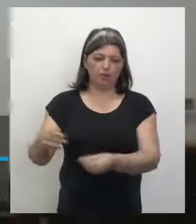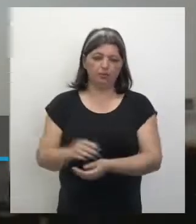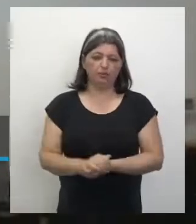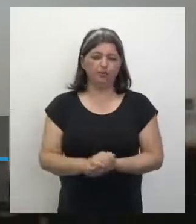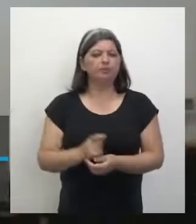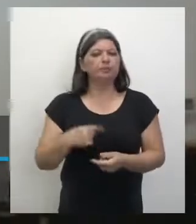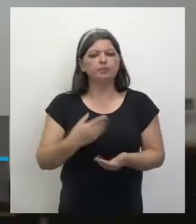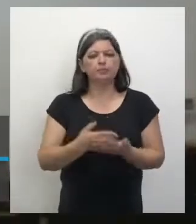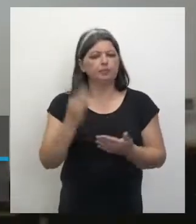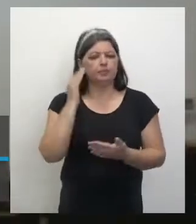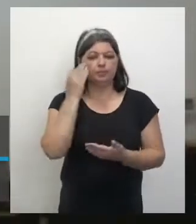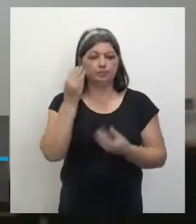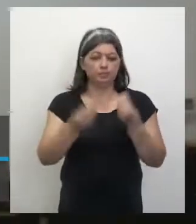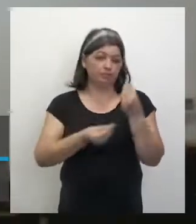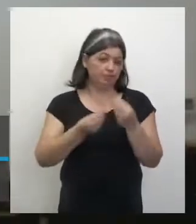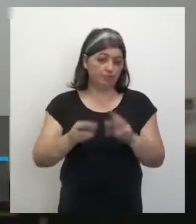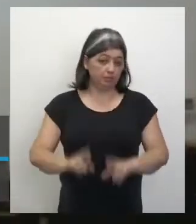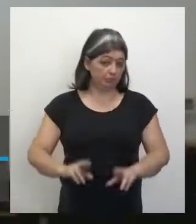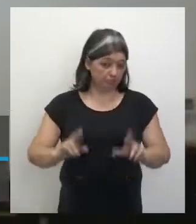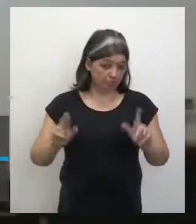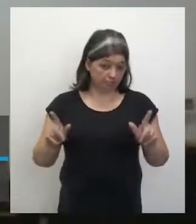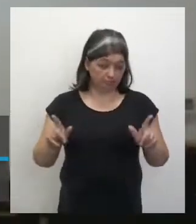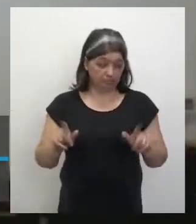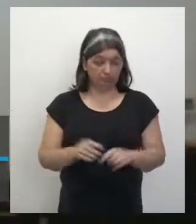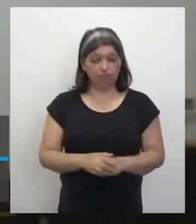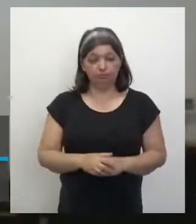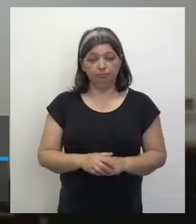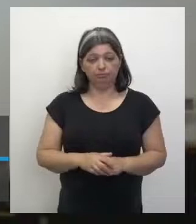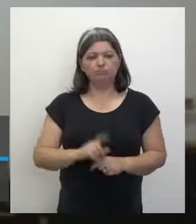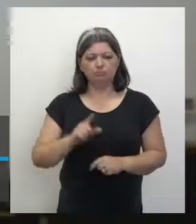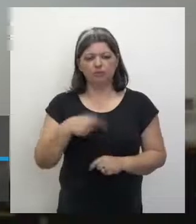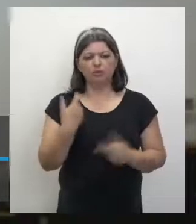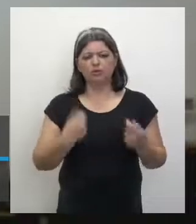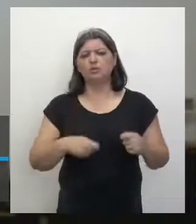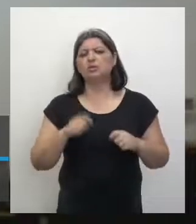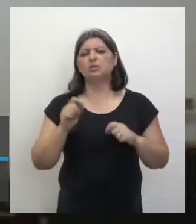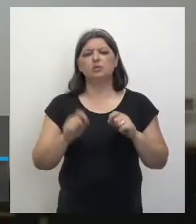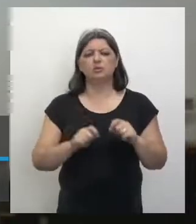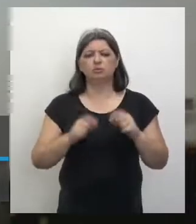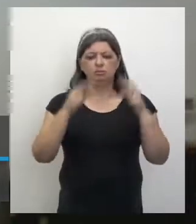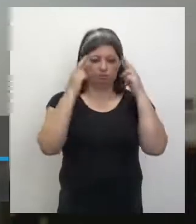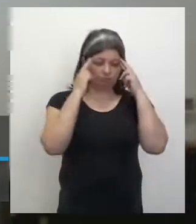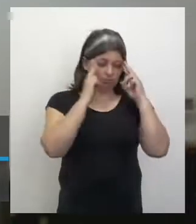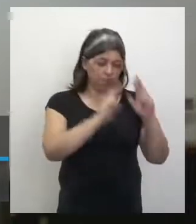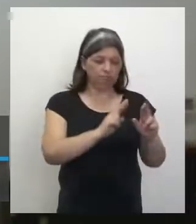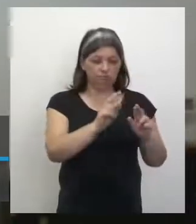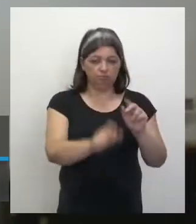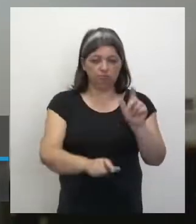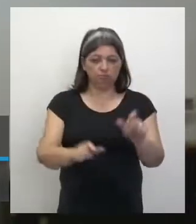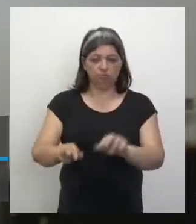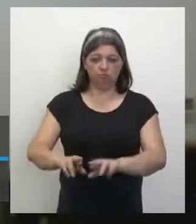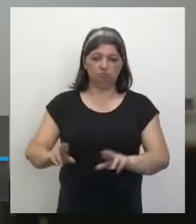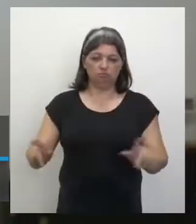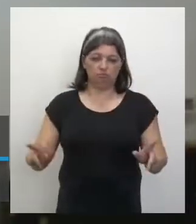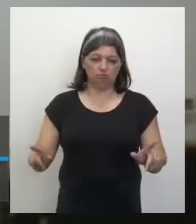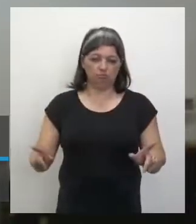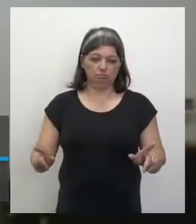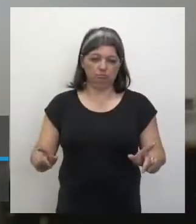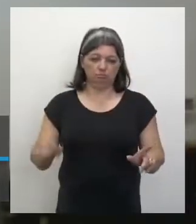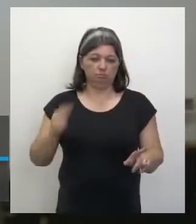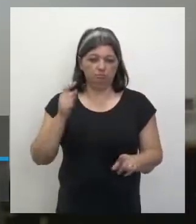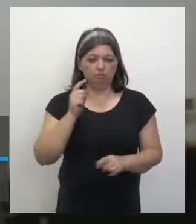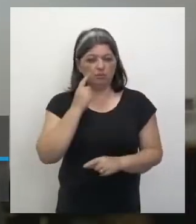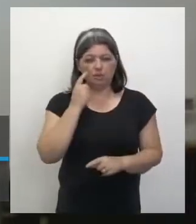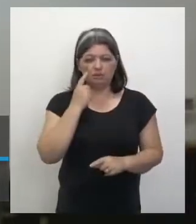começa a entender essa diferença, né? Então a gente tem que se respeitá-la. Então eu falo que a diferença, ela nunca deve ser